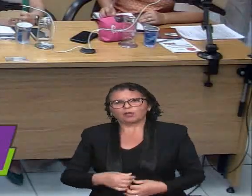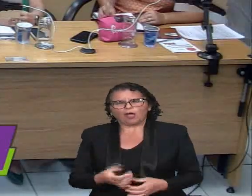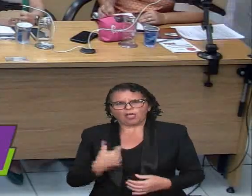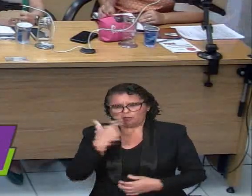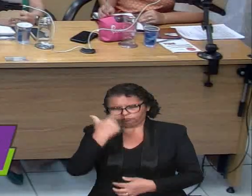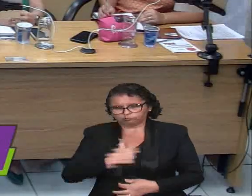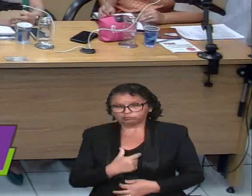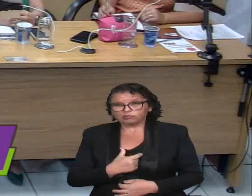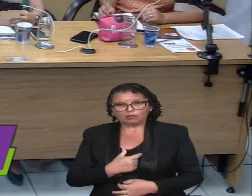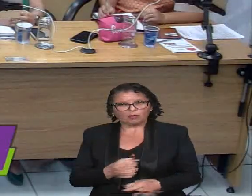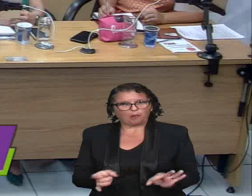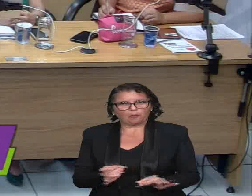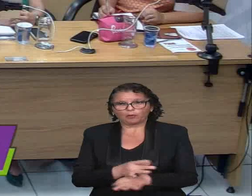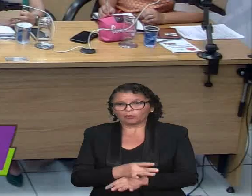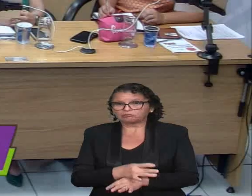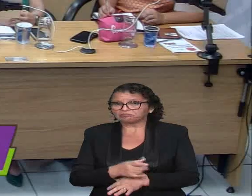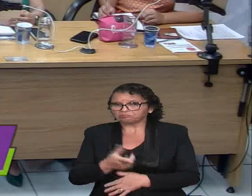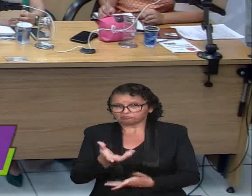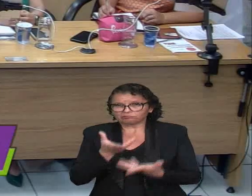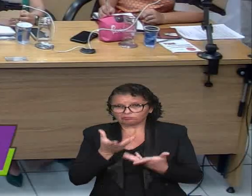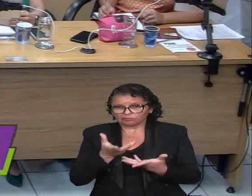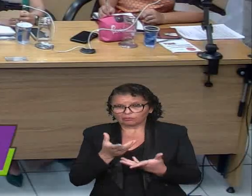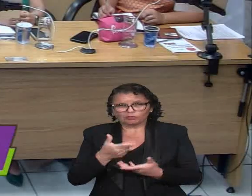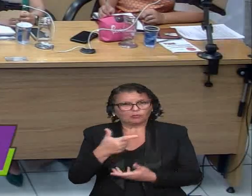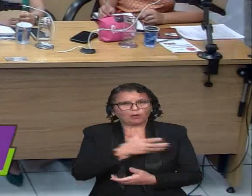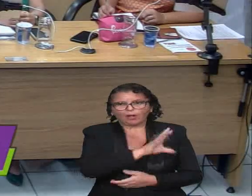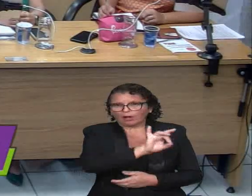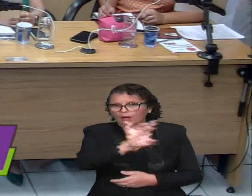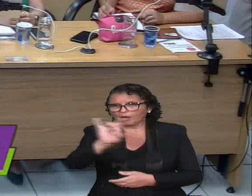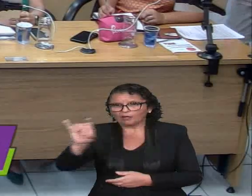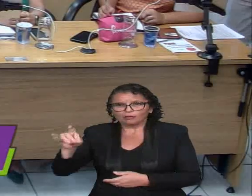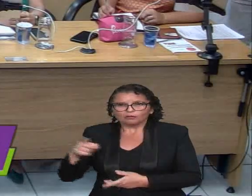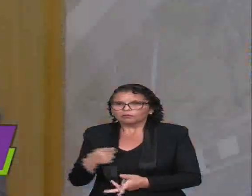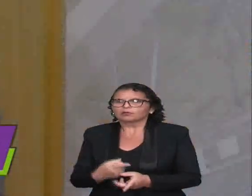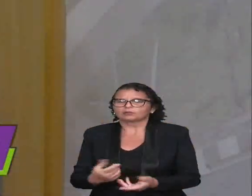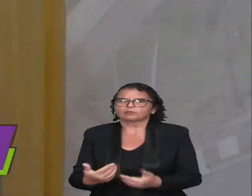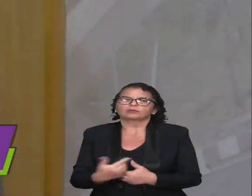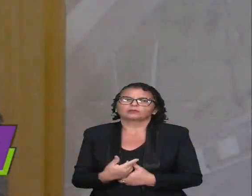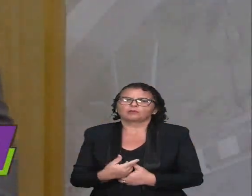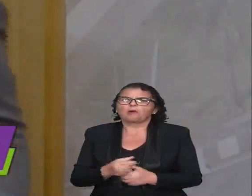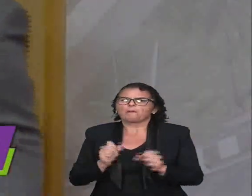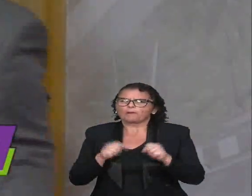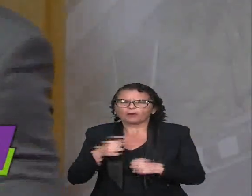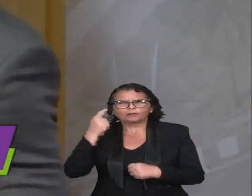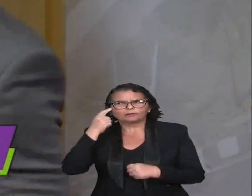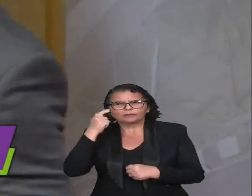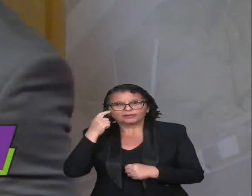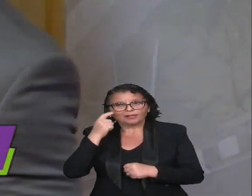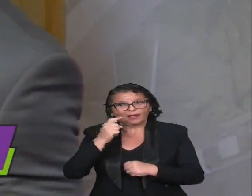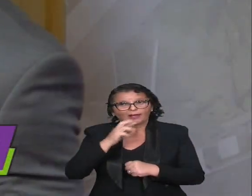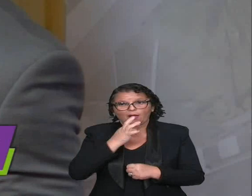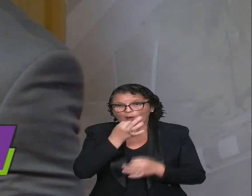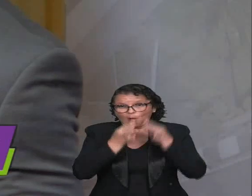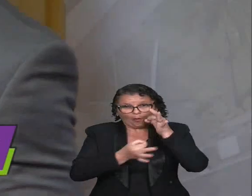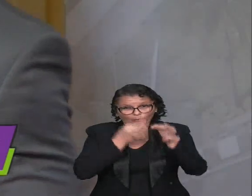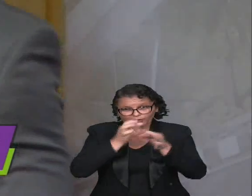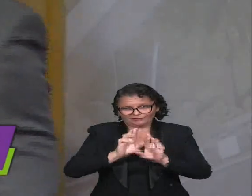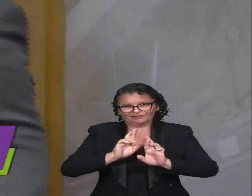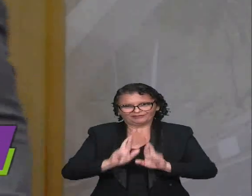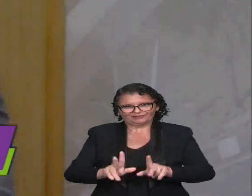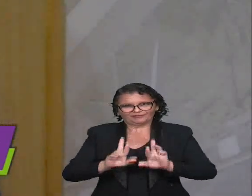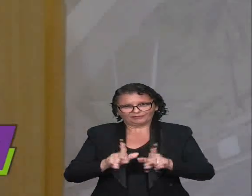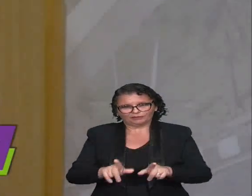disposição das senhoras né dos Senhores a gente pode pensar diferente em vários temas